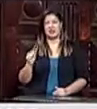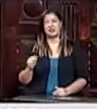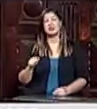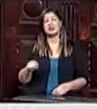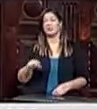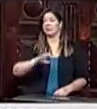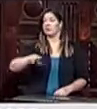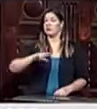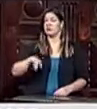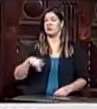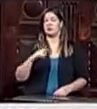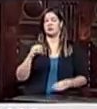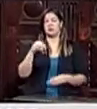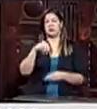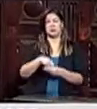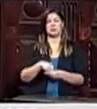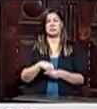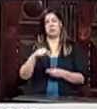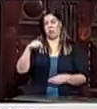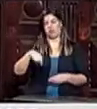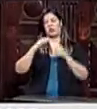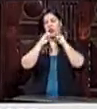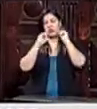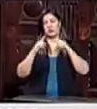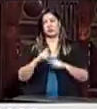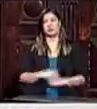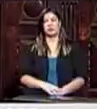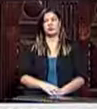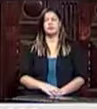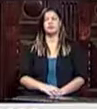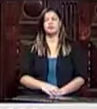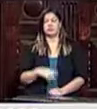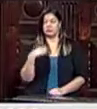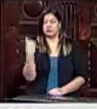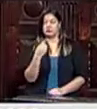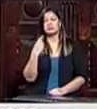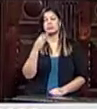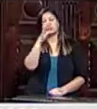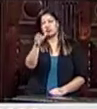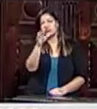objeto de votação aqui na casa. Estaremos nas ruas